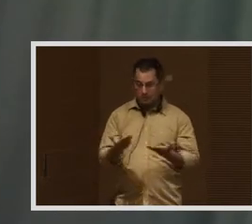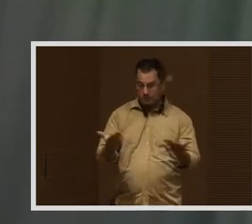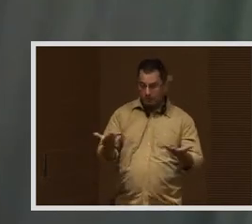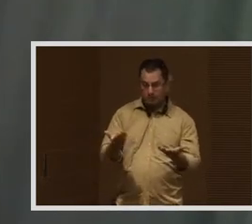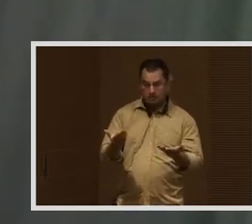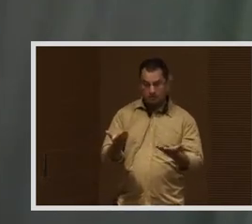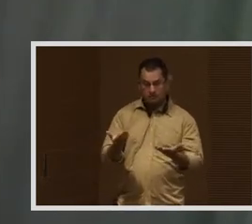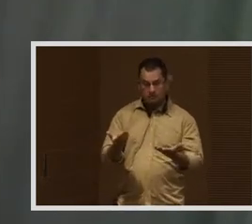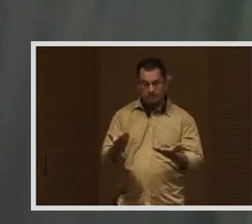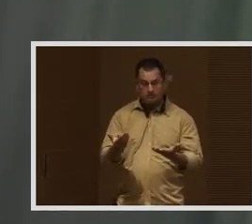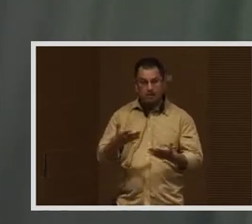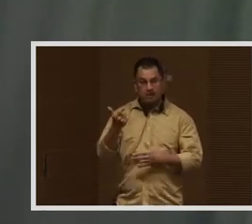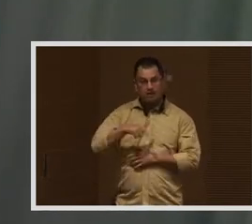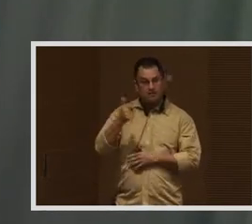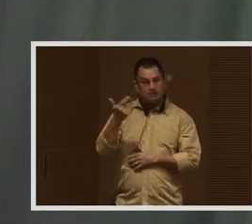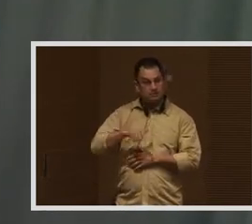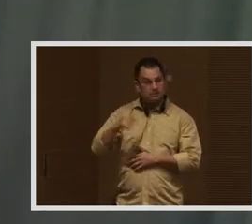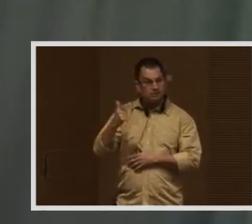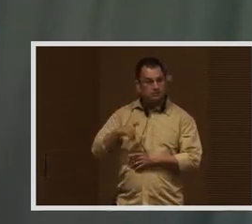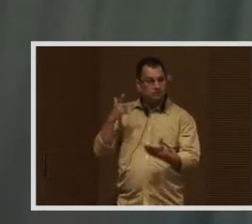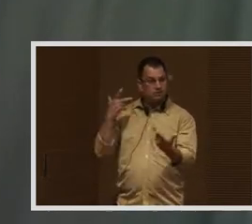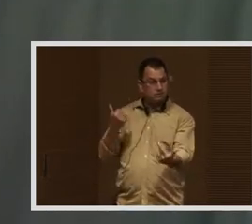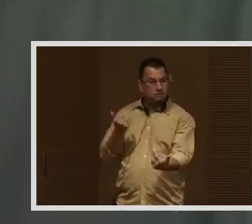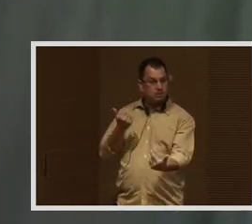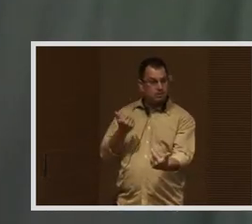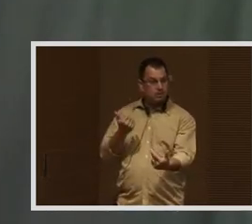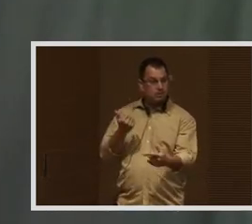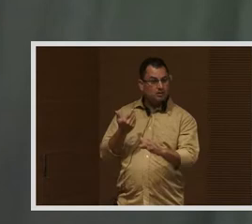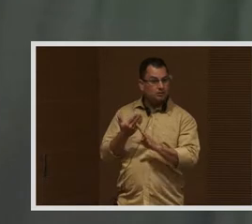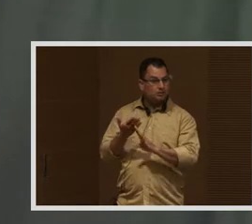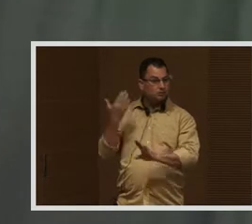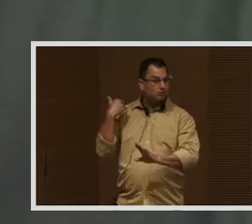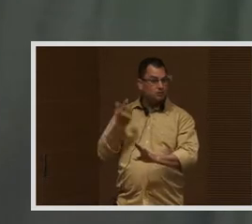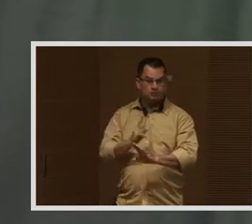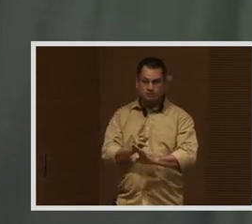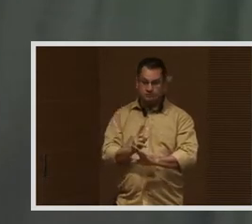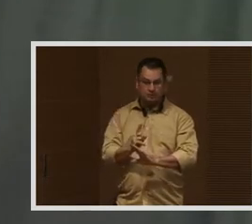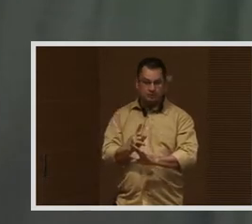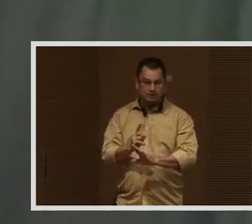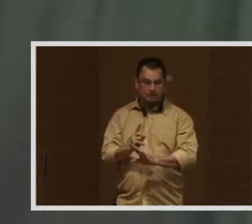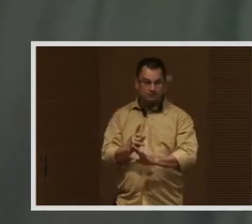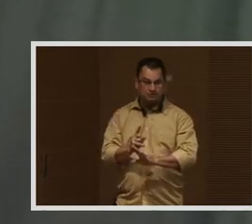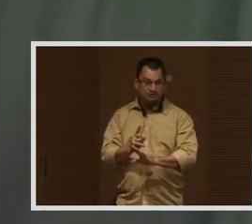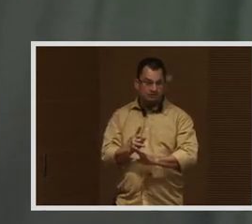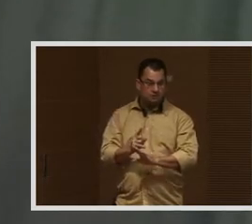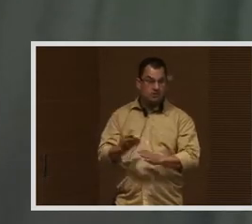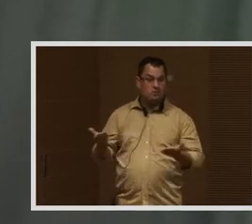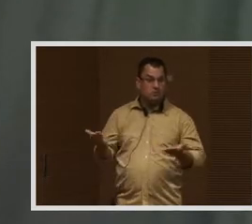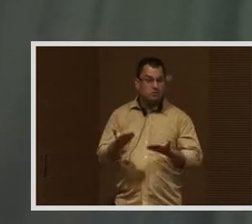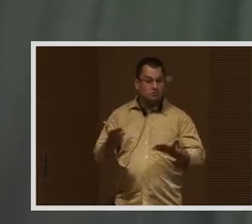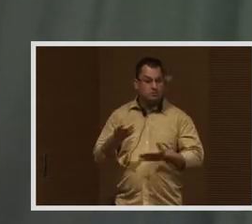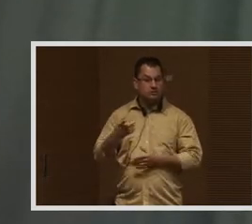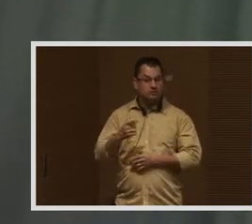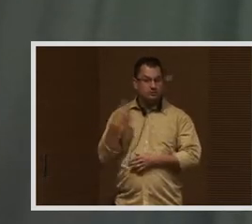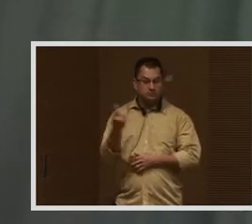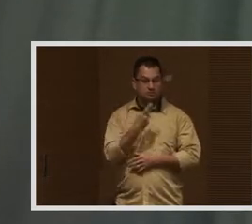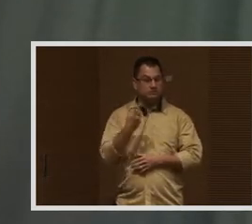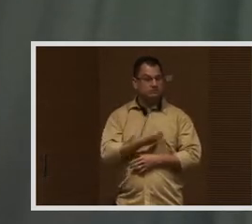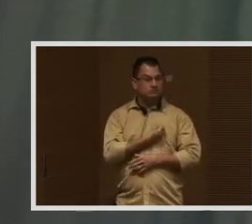não é repetição de ontem, nem de 64. Porque no hoje